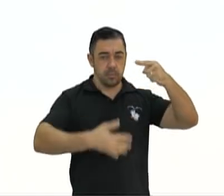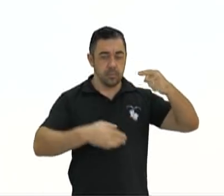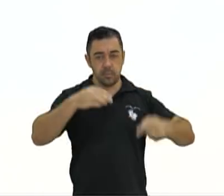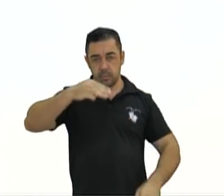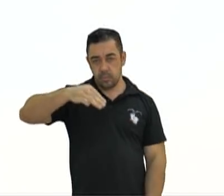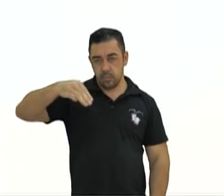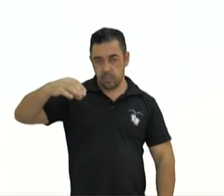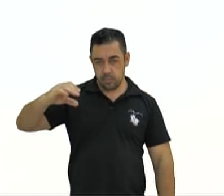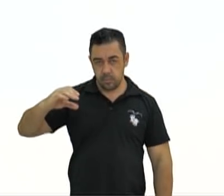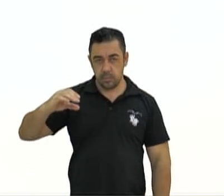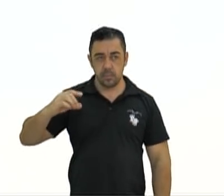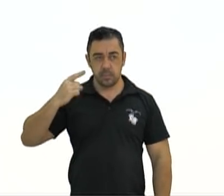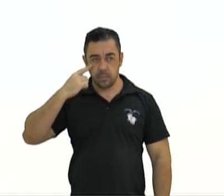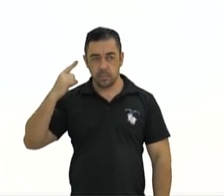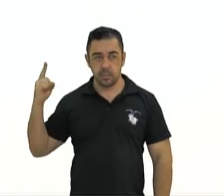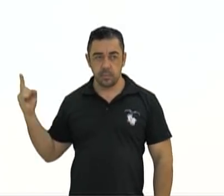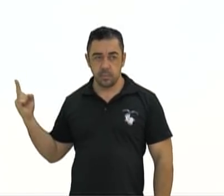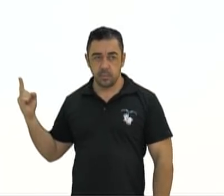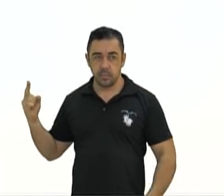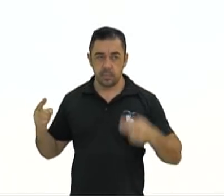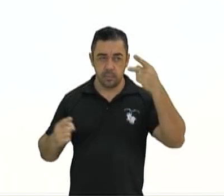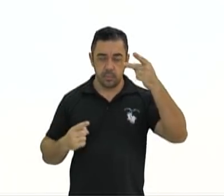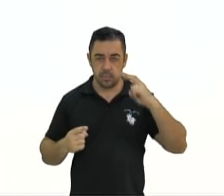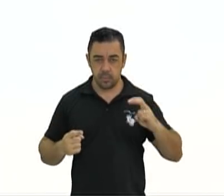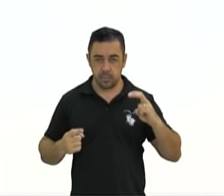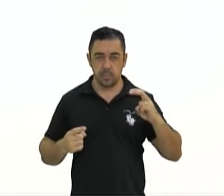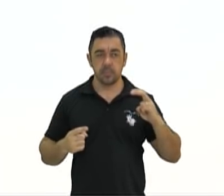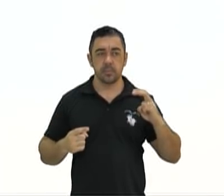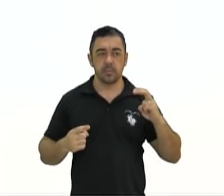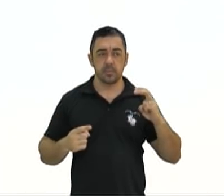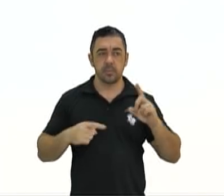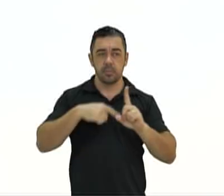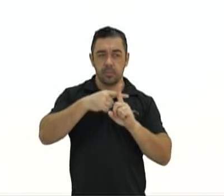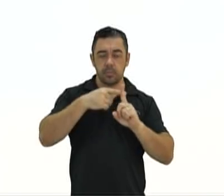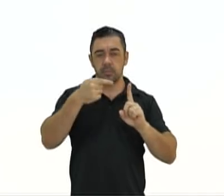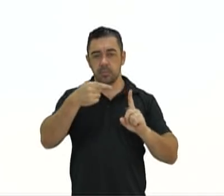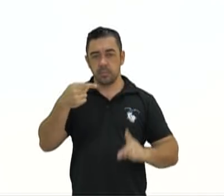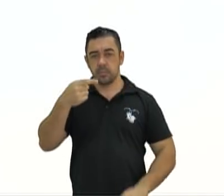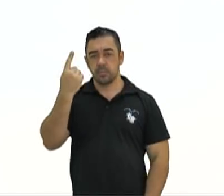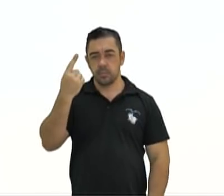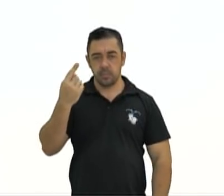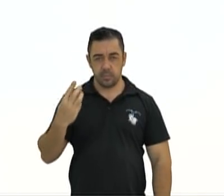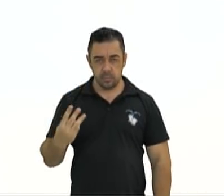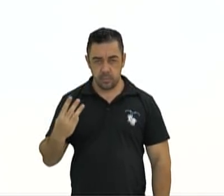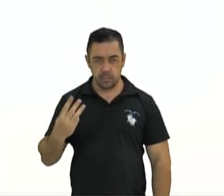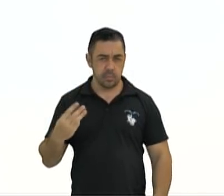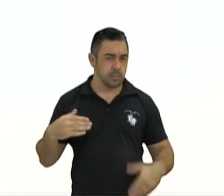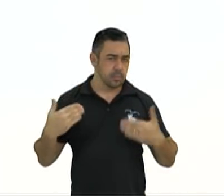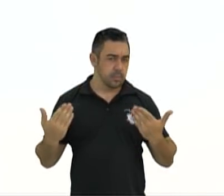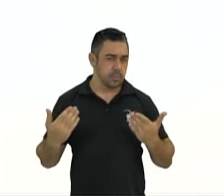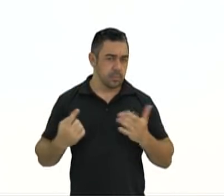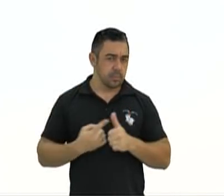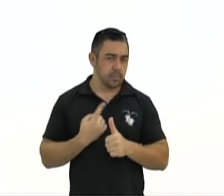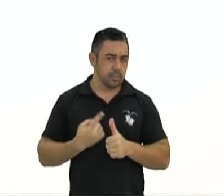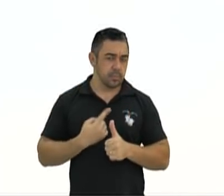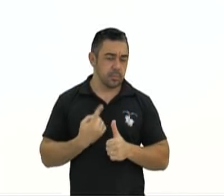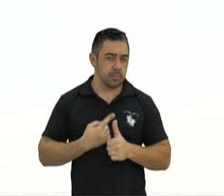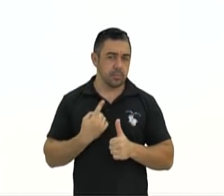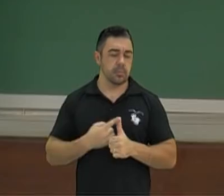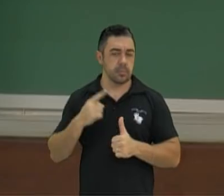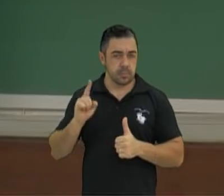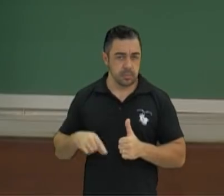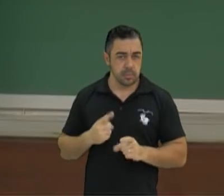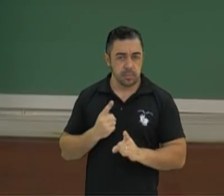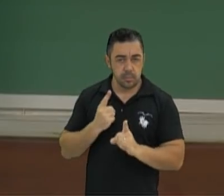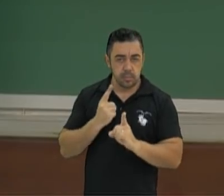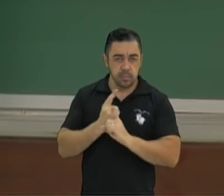comum. Então, nós temos aqui 2 quintos mais menos 1 terço. Qual que é o primeiro passo? Primeiro passo